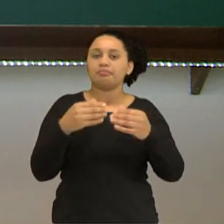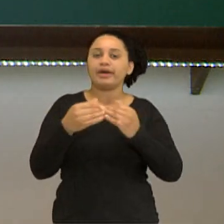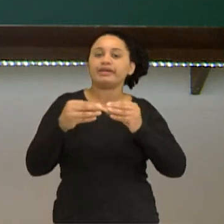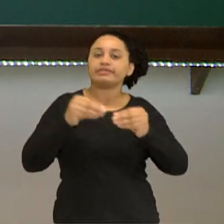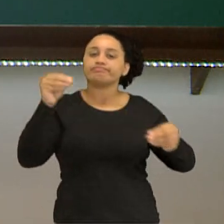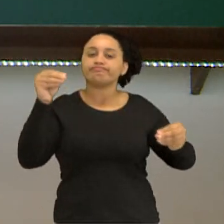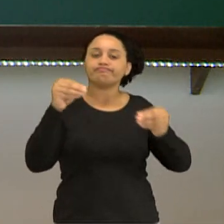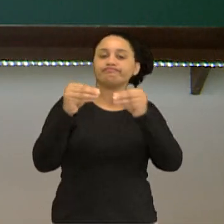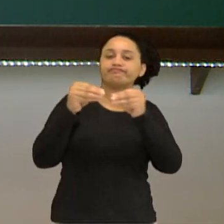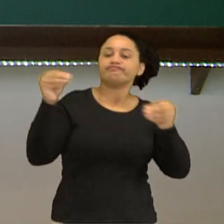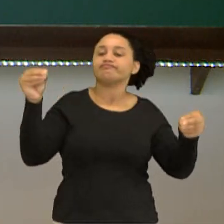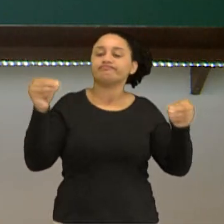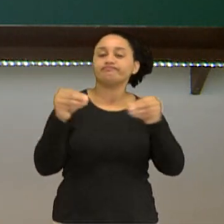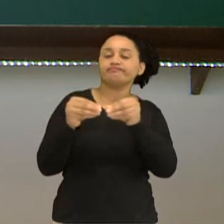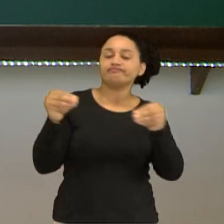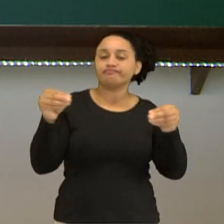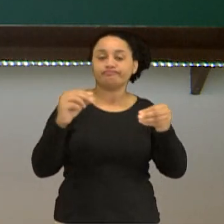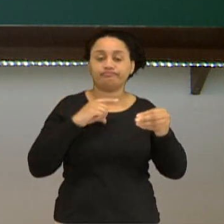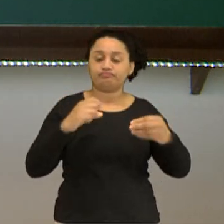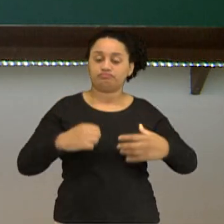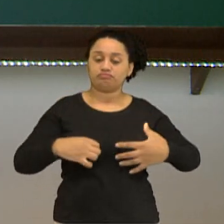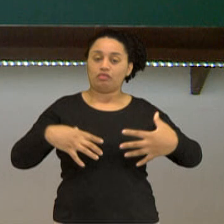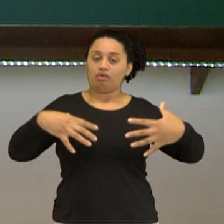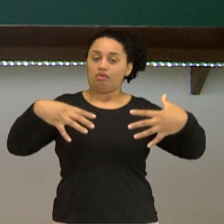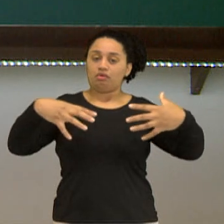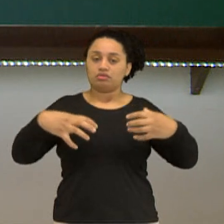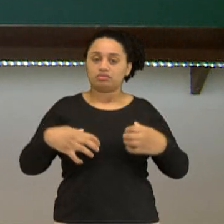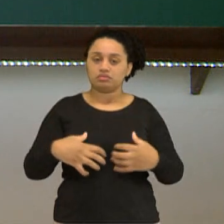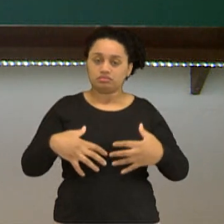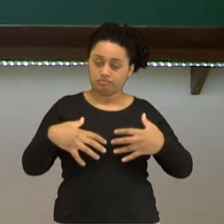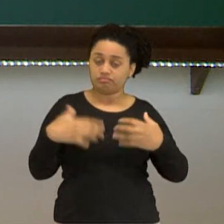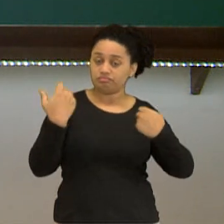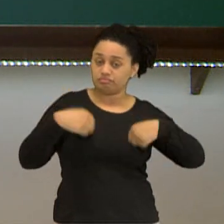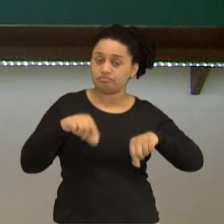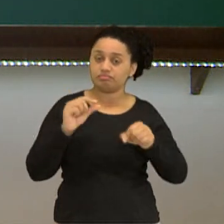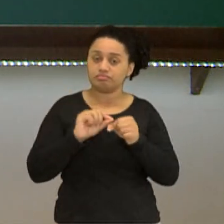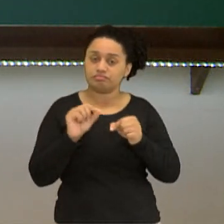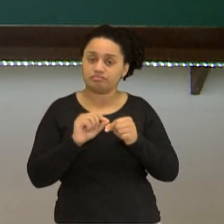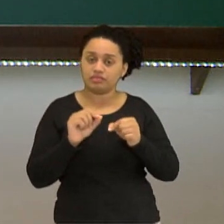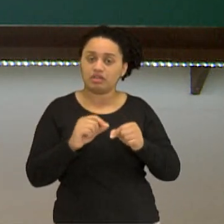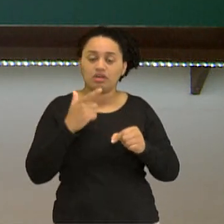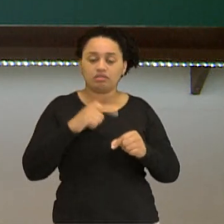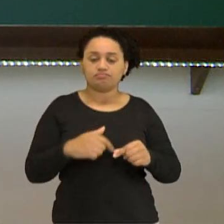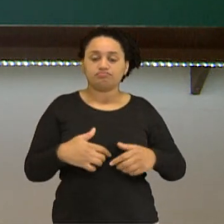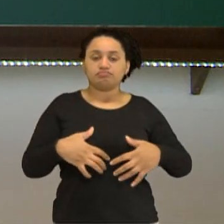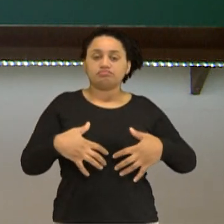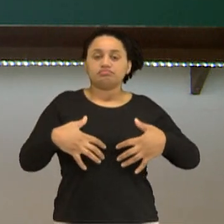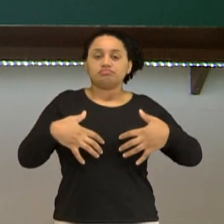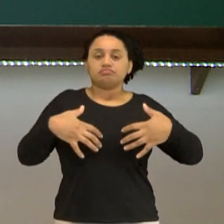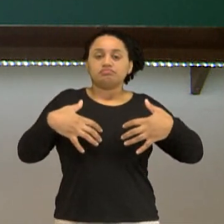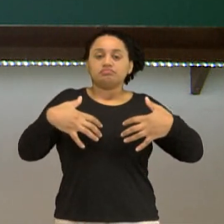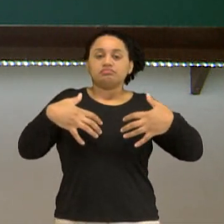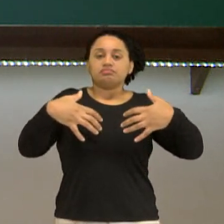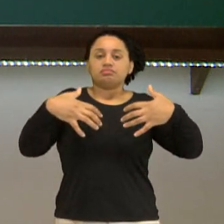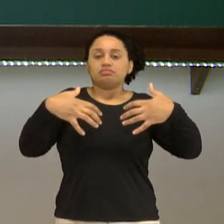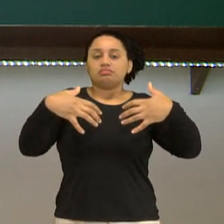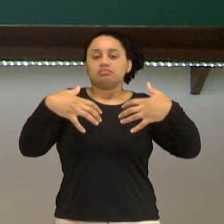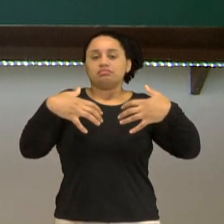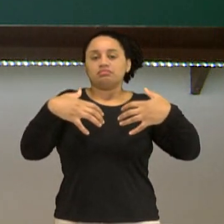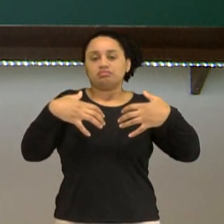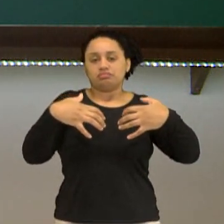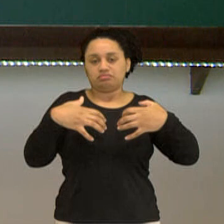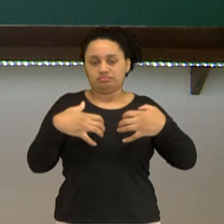essa elasticidade natural do pulmão precisa ser exercida para puxar o ar e principalmente para